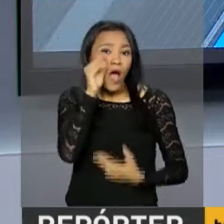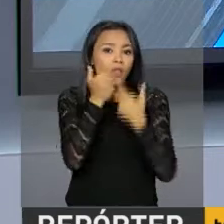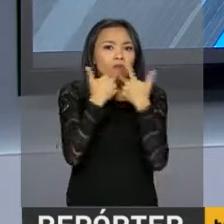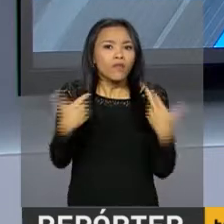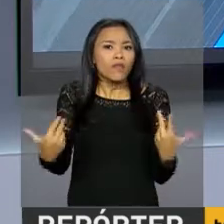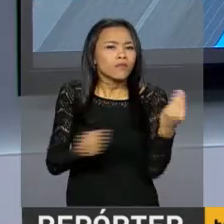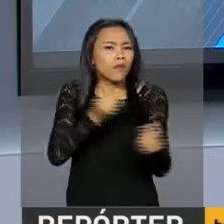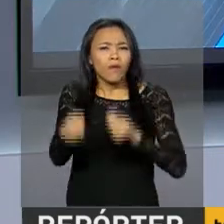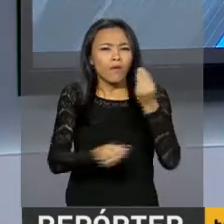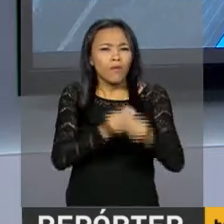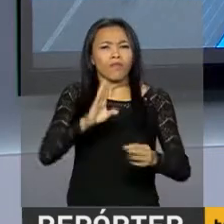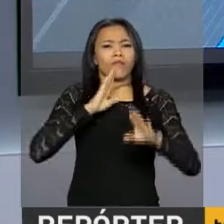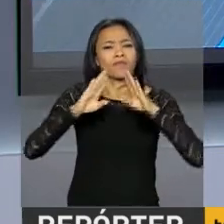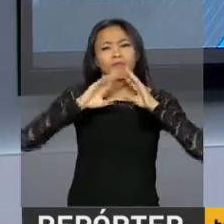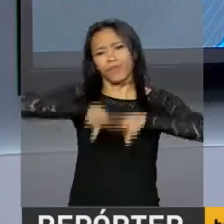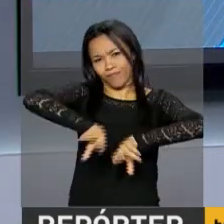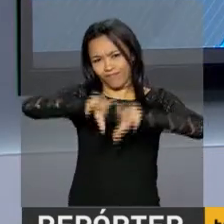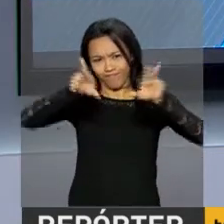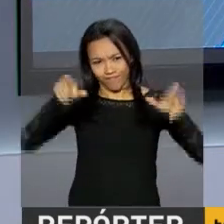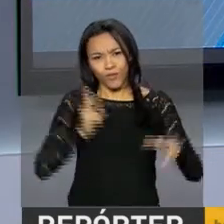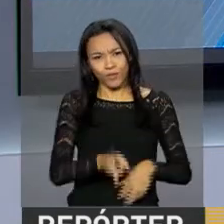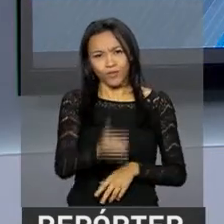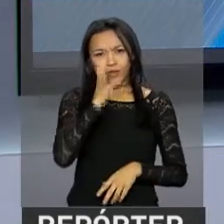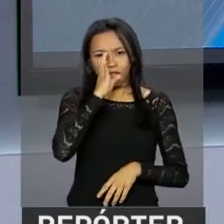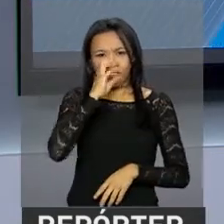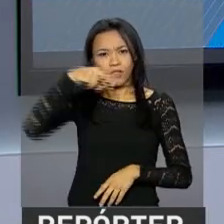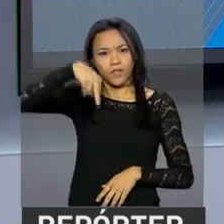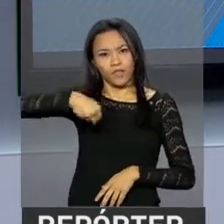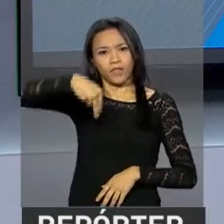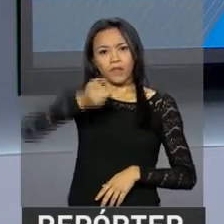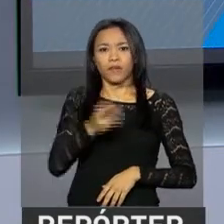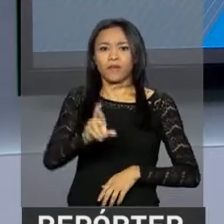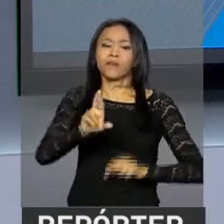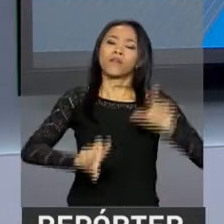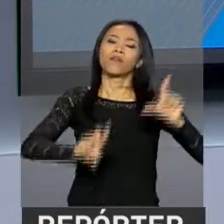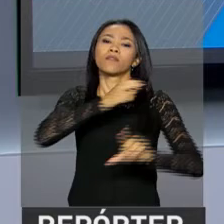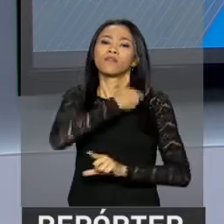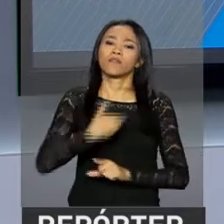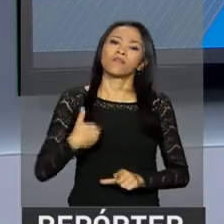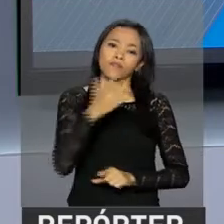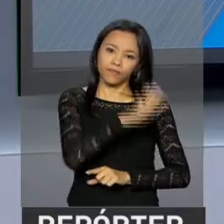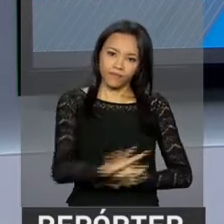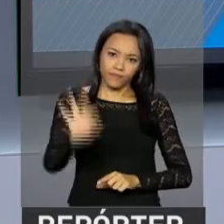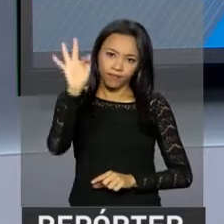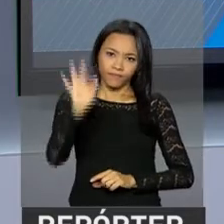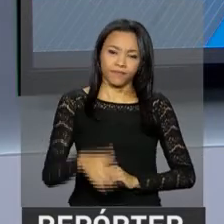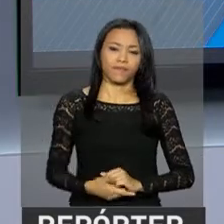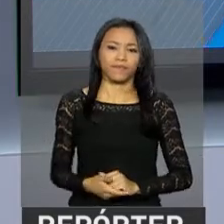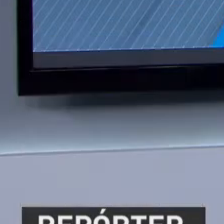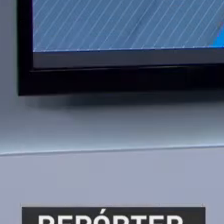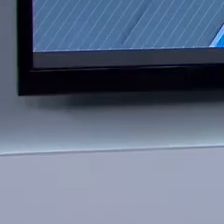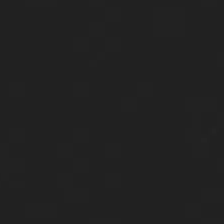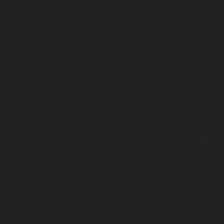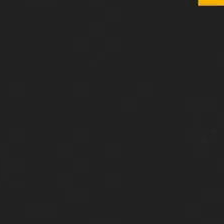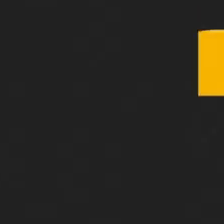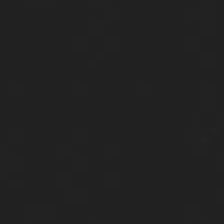também em nossas redes sociais continue com a gente aqui na nbr a tv do governo federal